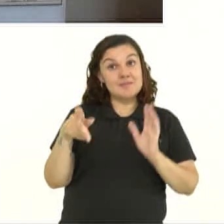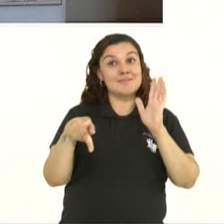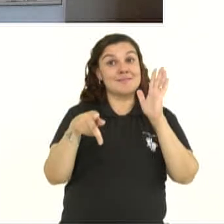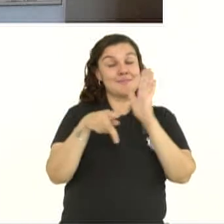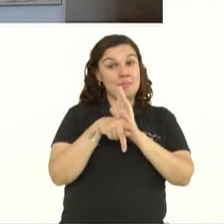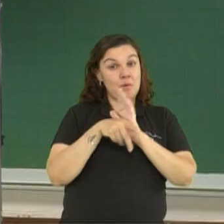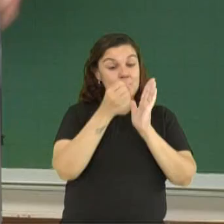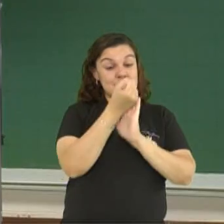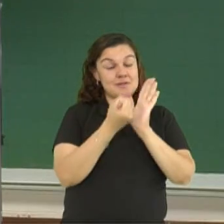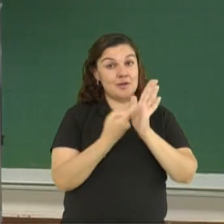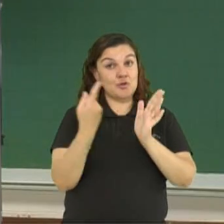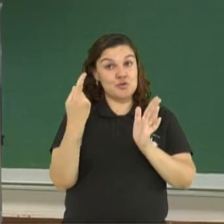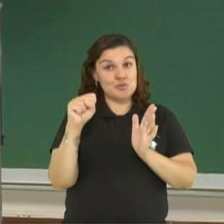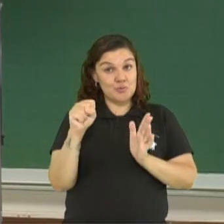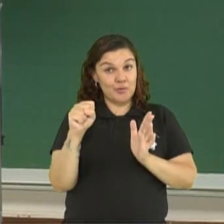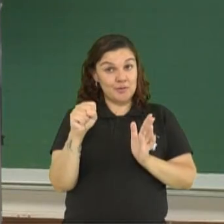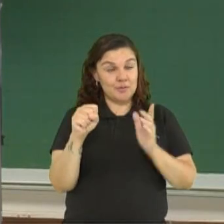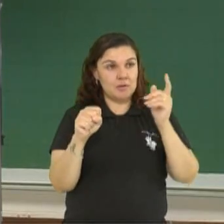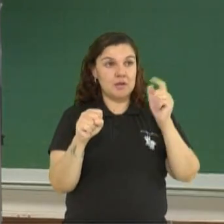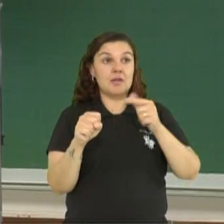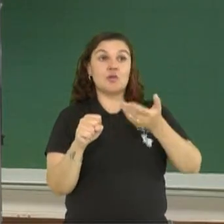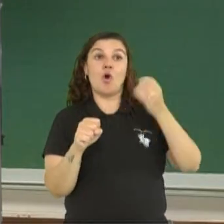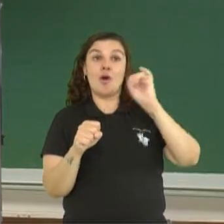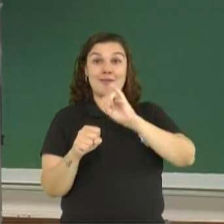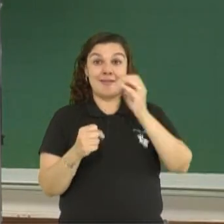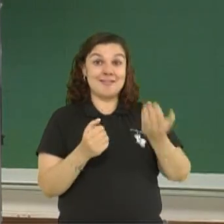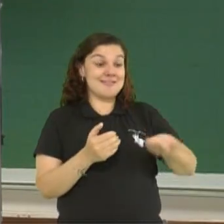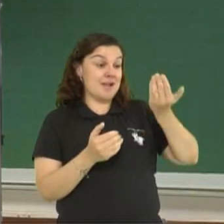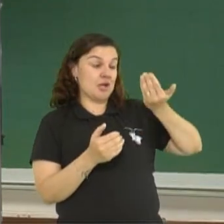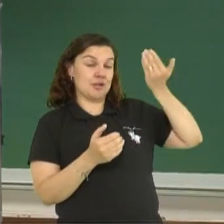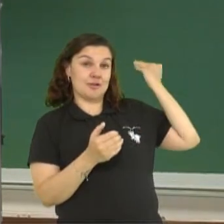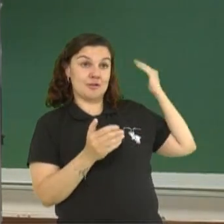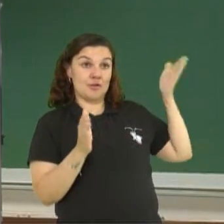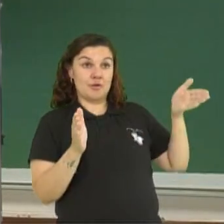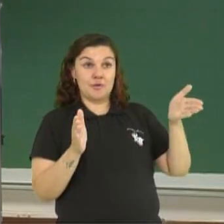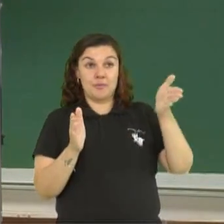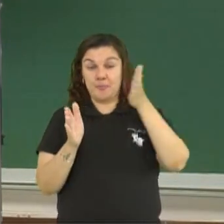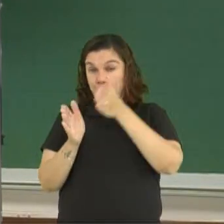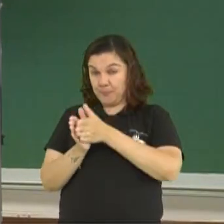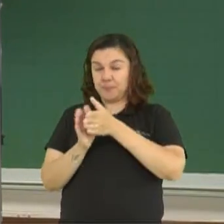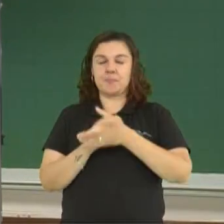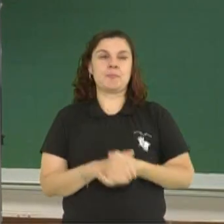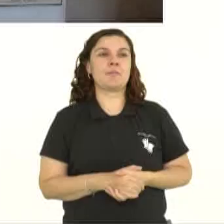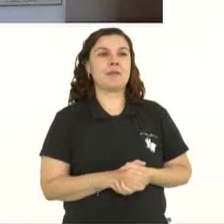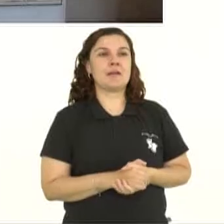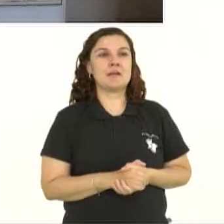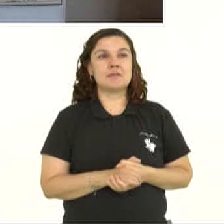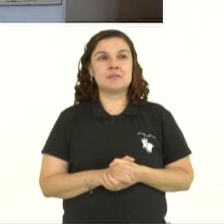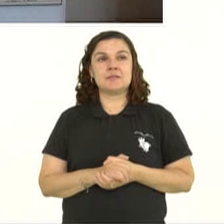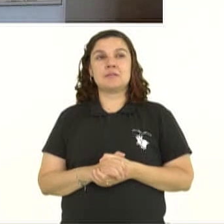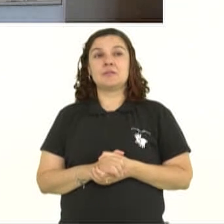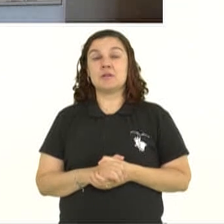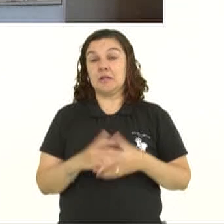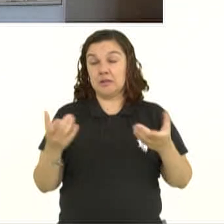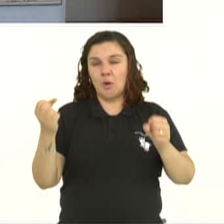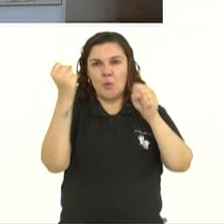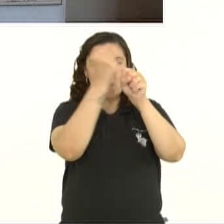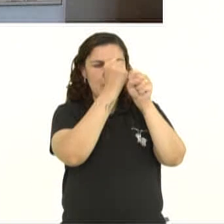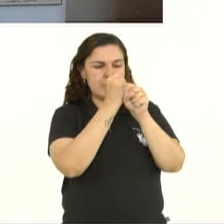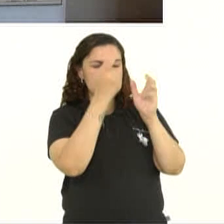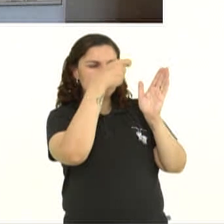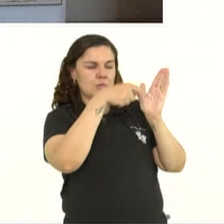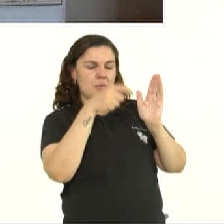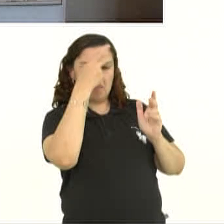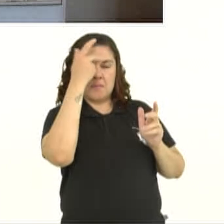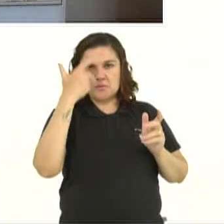da Idade Antiga, no século XVIII se tornou ciência, através de Hegel, se não me engano. E literalidade, o escultor busca fazer uma reprodução fiel do modelo